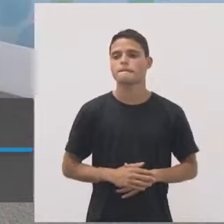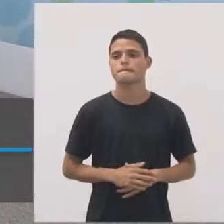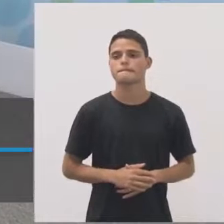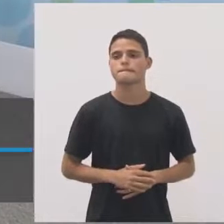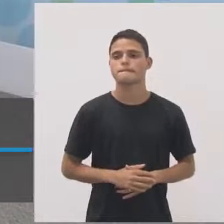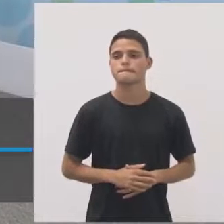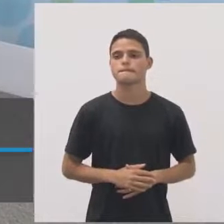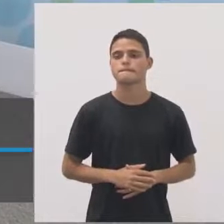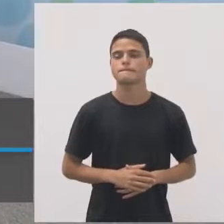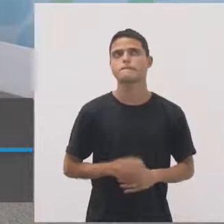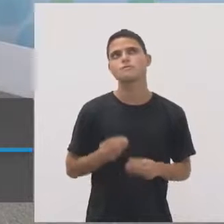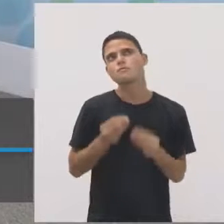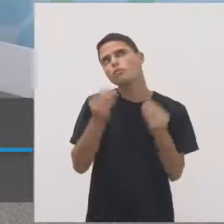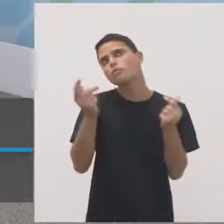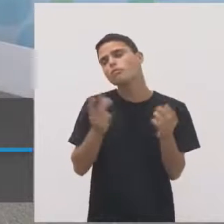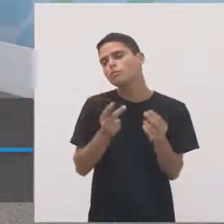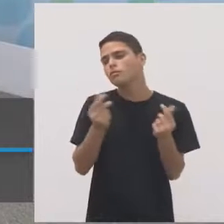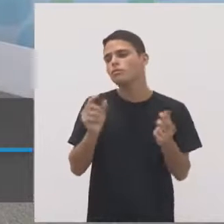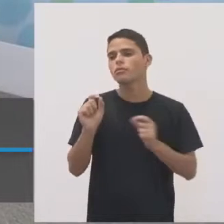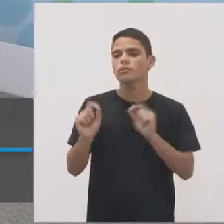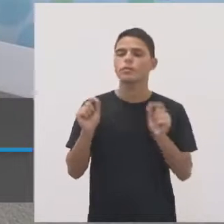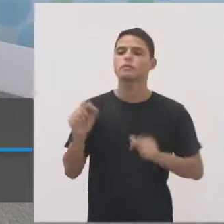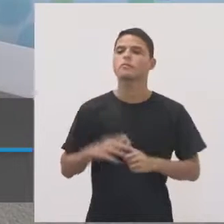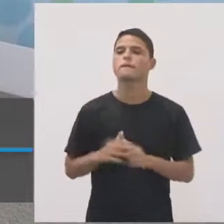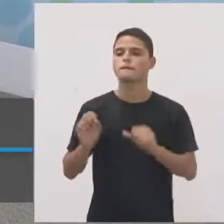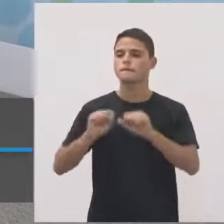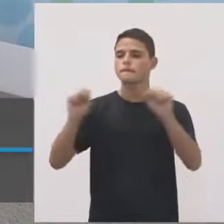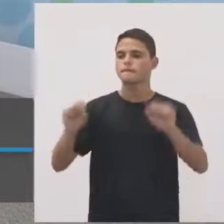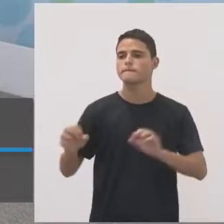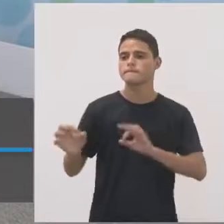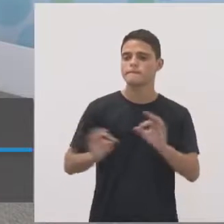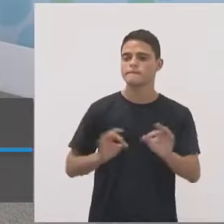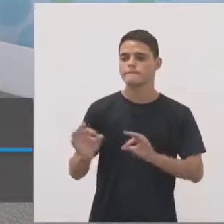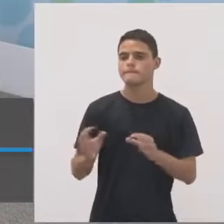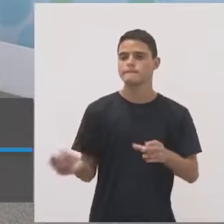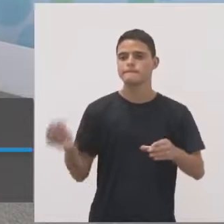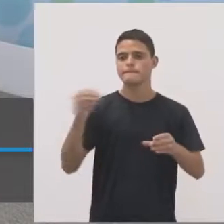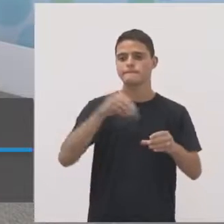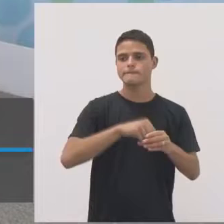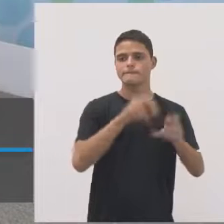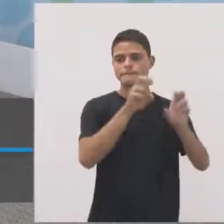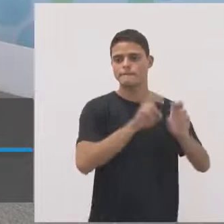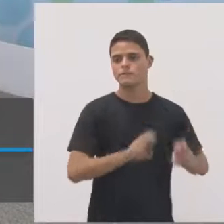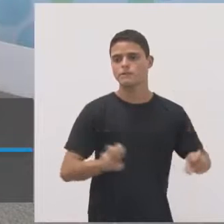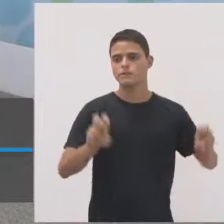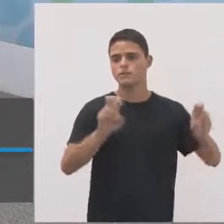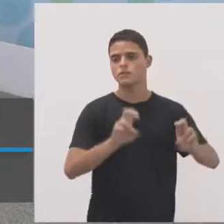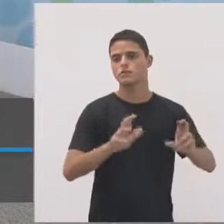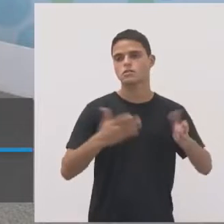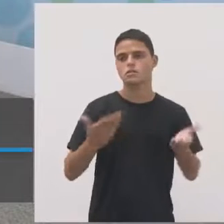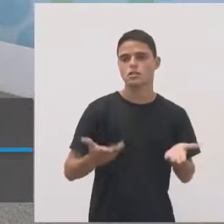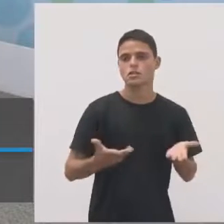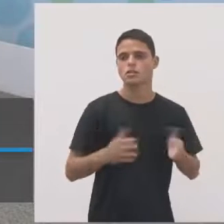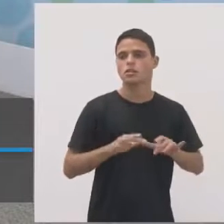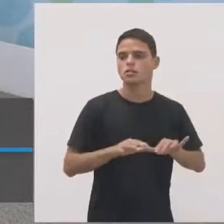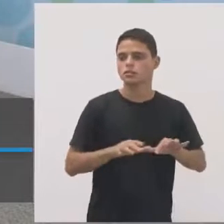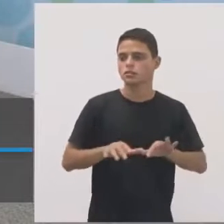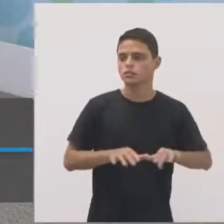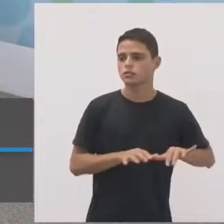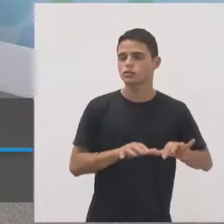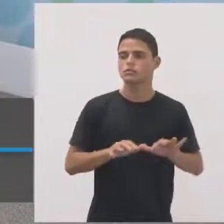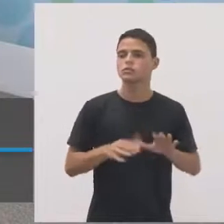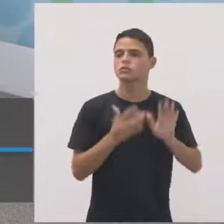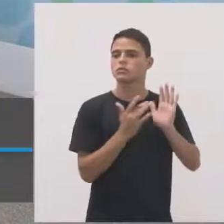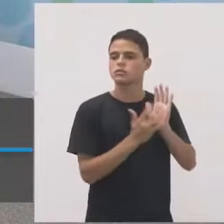como que eu posso dizer? O que é o sistema operacional? O sistema operacional é o sistema que vai estar dentro do seu computador, ou do seu notebook, ou do seu tablet, ou do